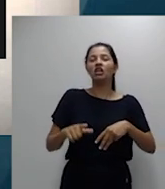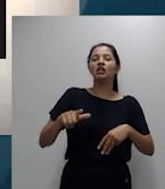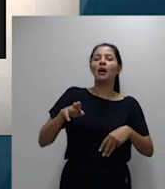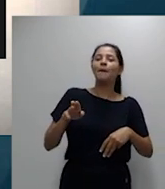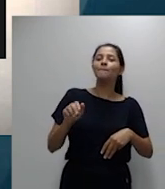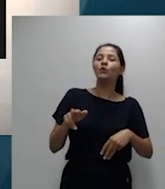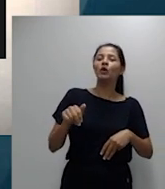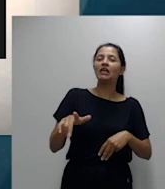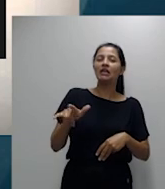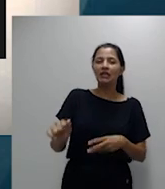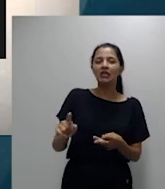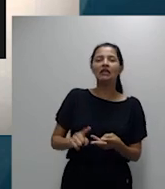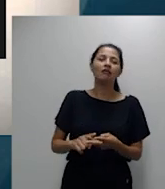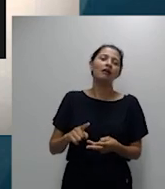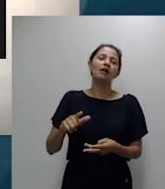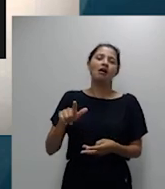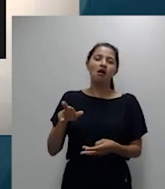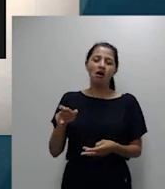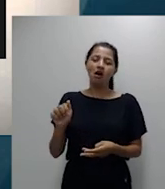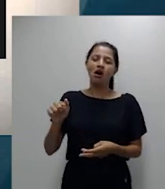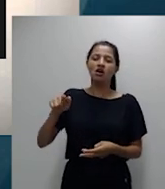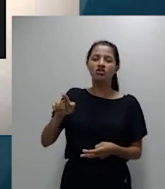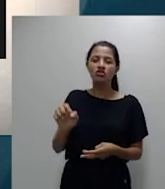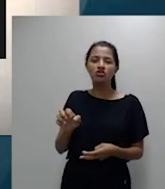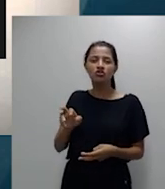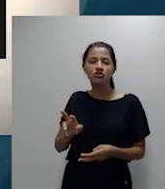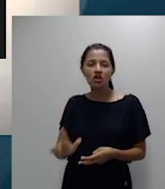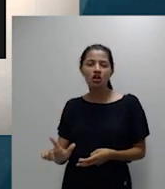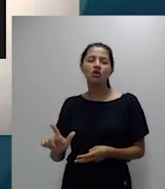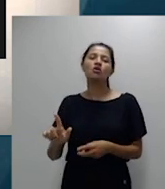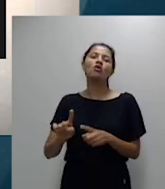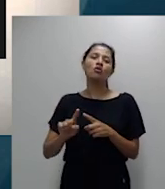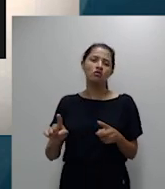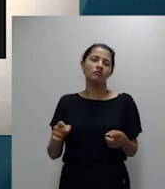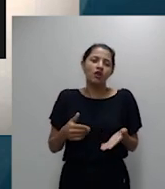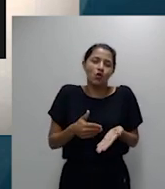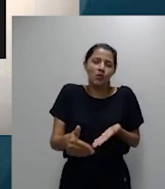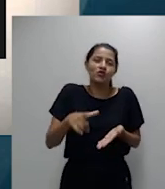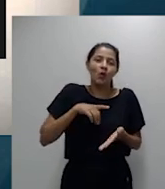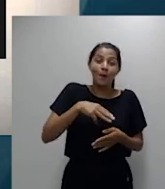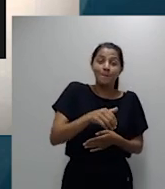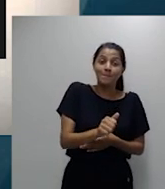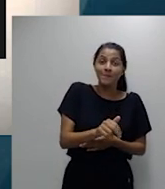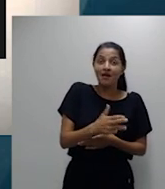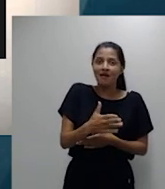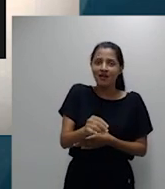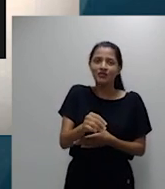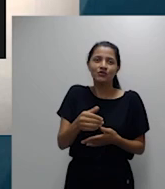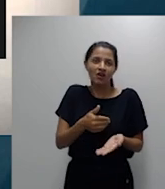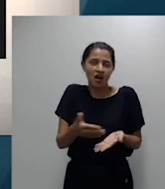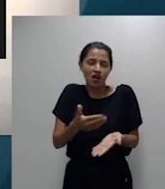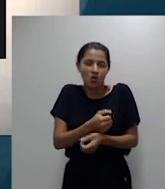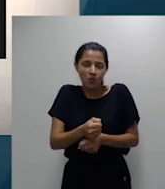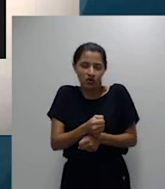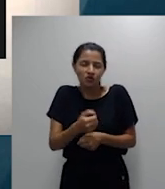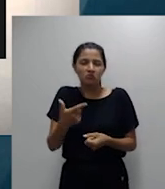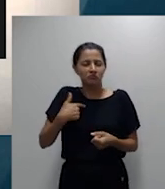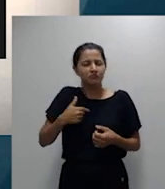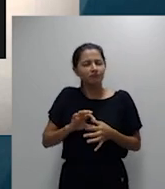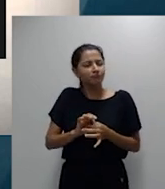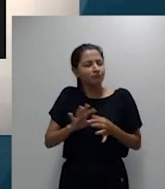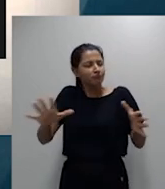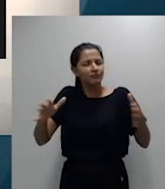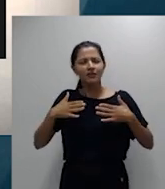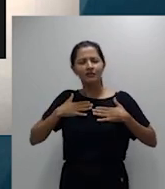a corrida que me deram aqui desde março deste ano vídeos que realmente se sente muito à vontade e